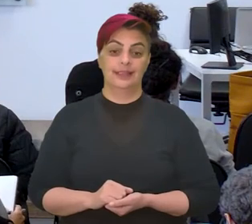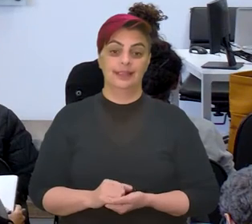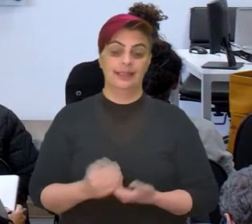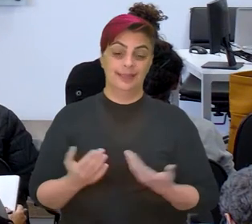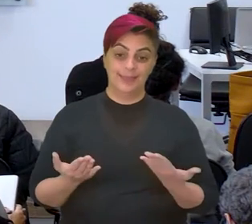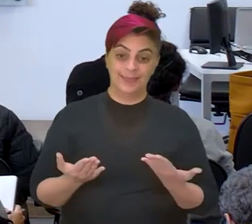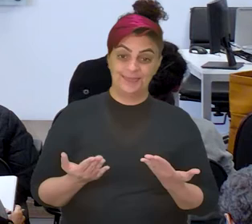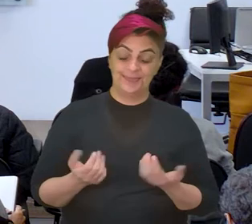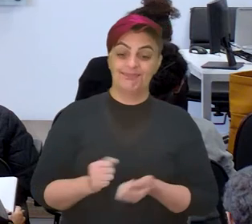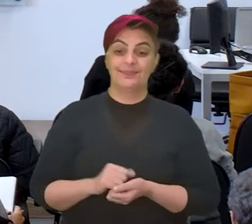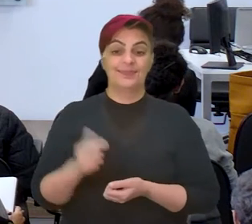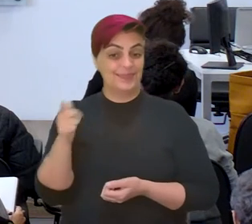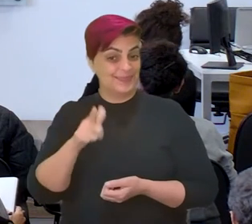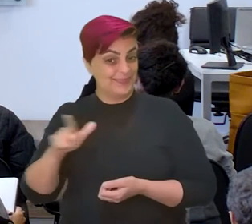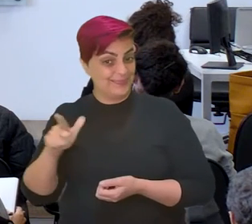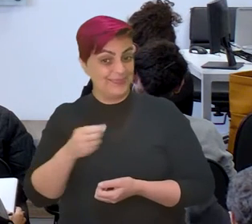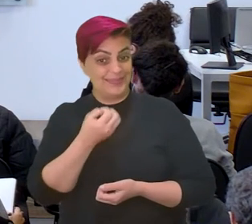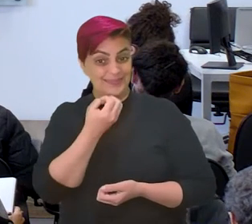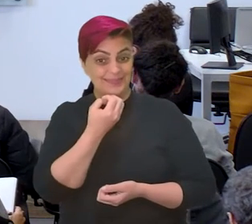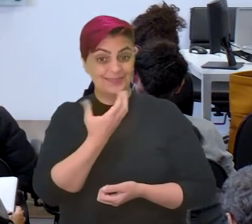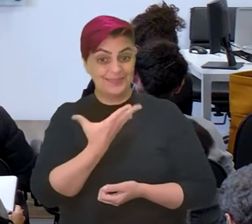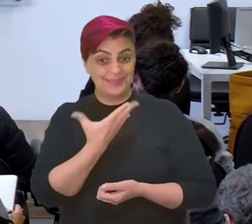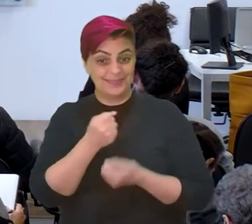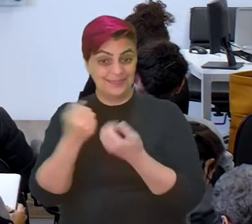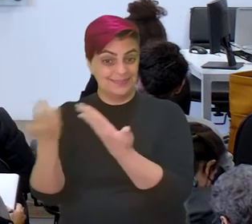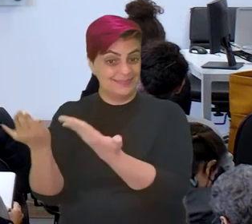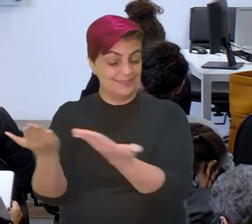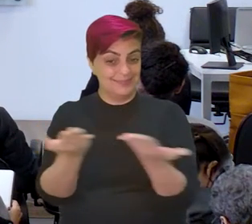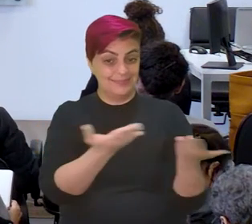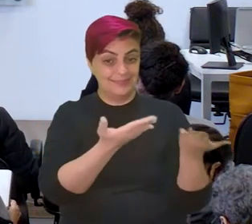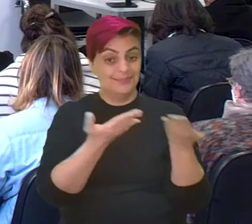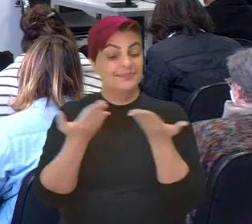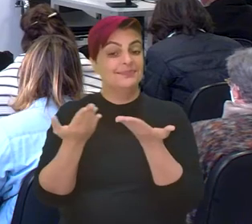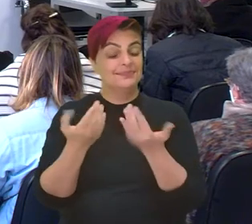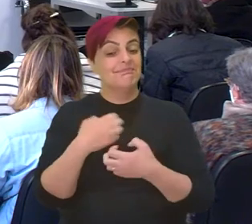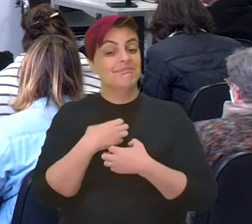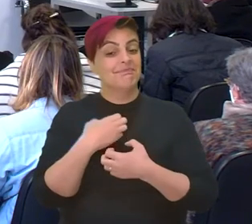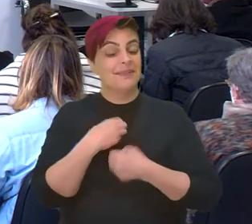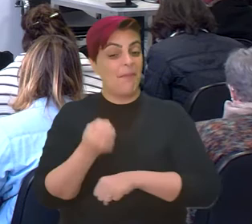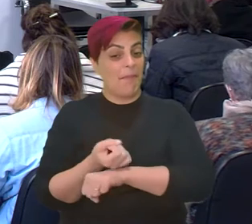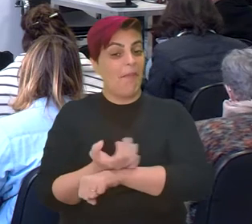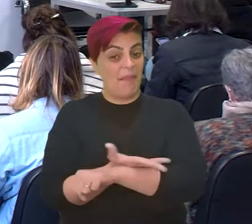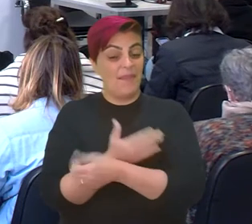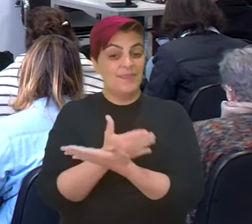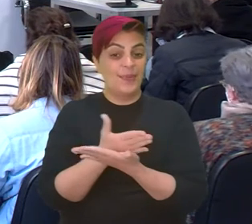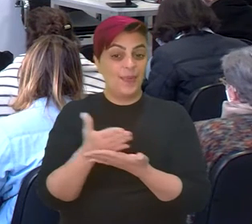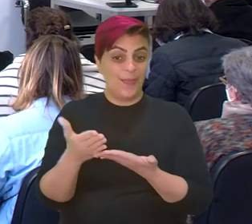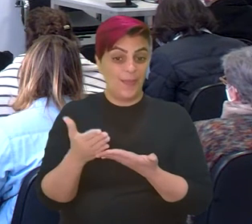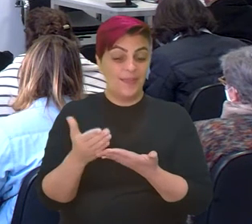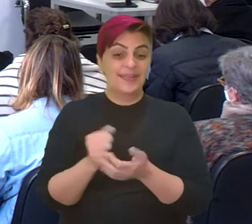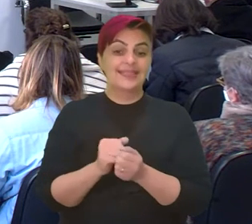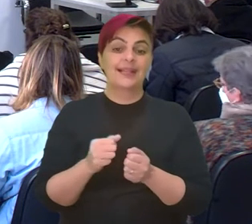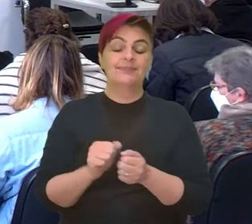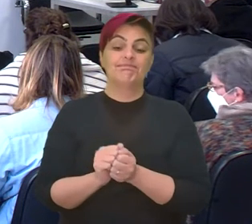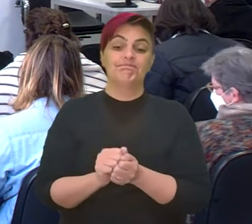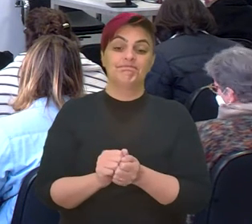Bom, de novo, bem-vindos, bem-vindas, bem-vindos. É uma emoção abrir esse seminário que celebra